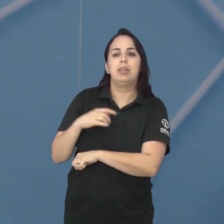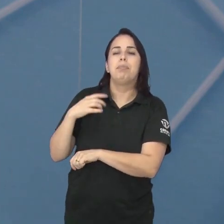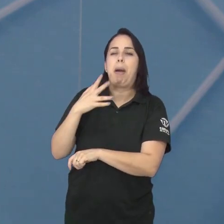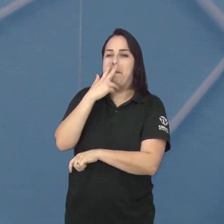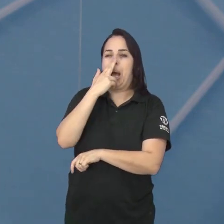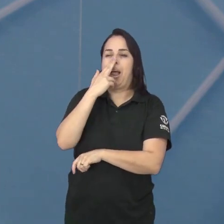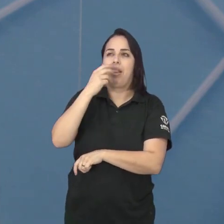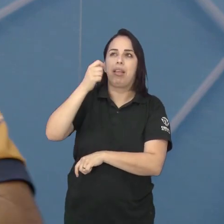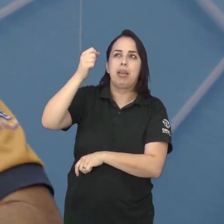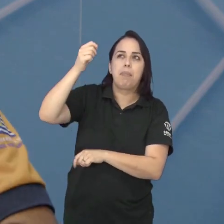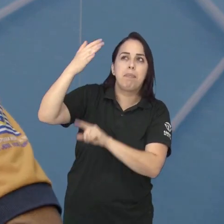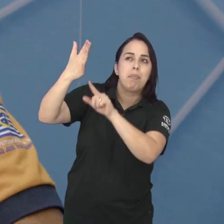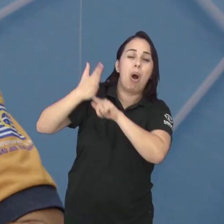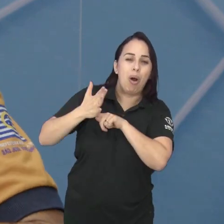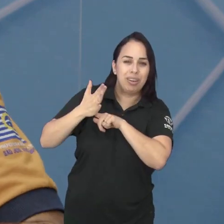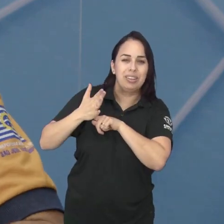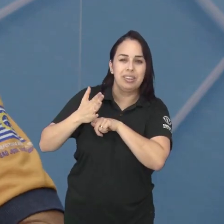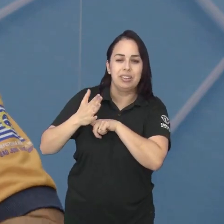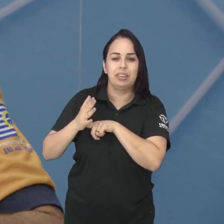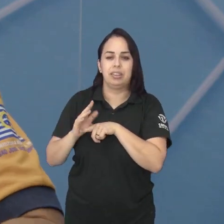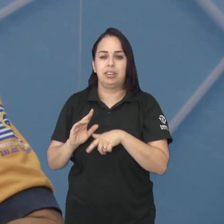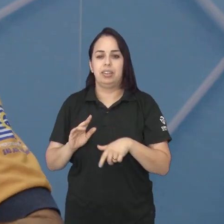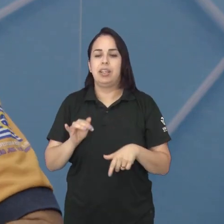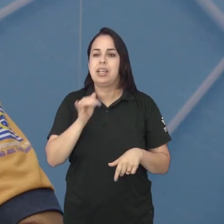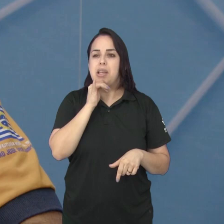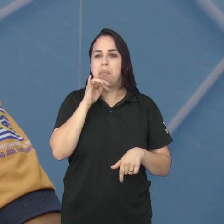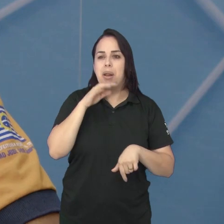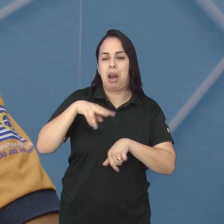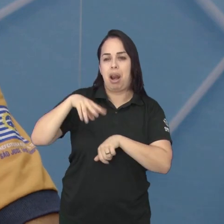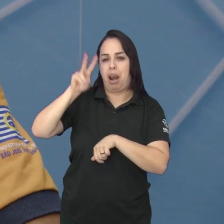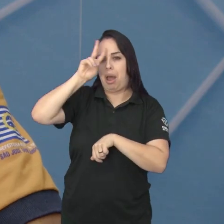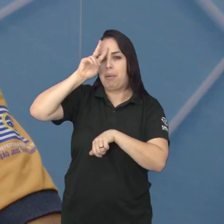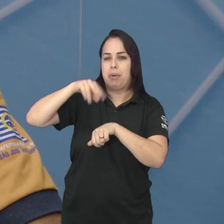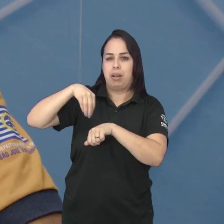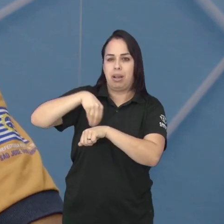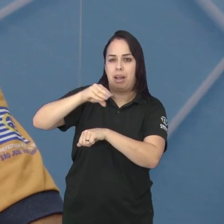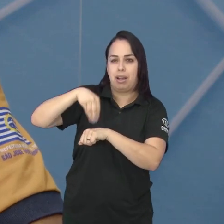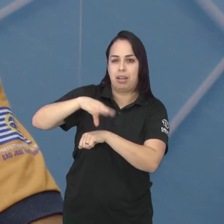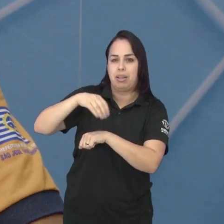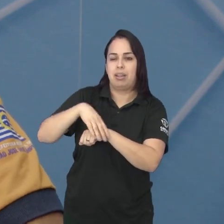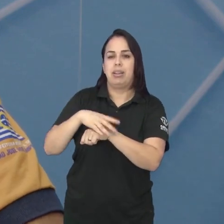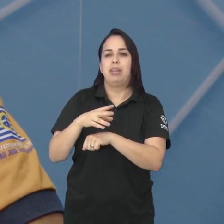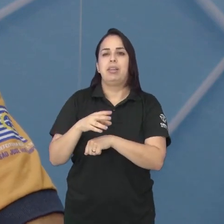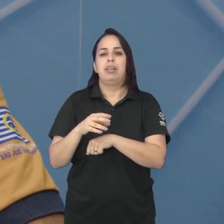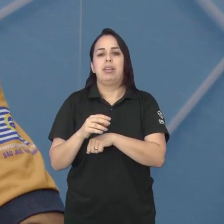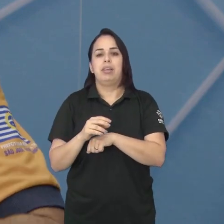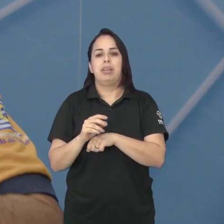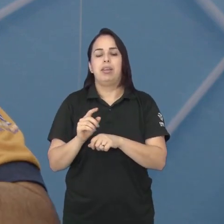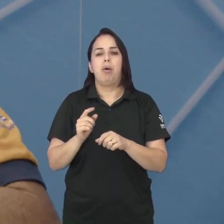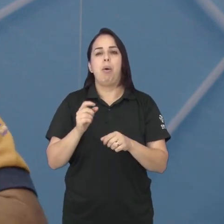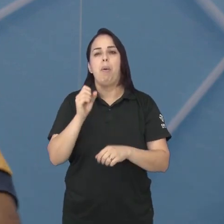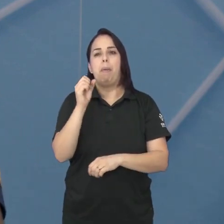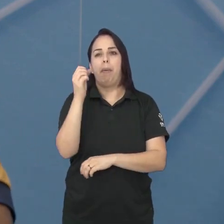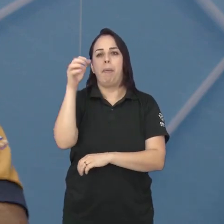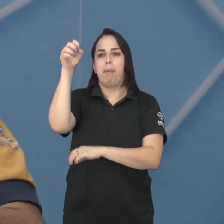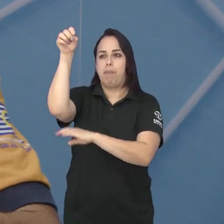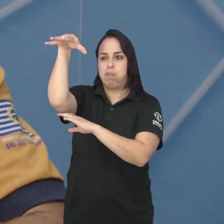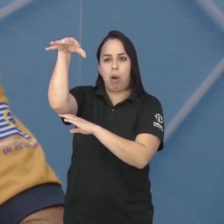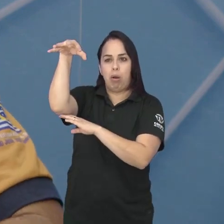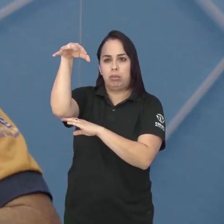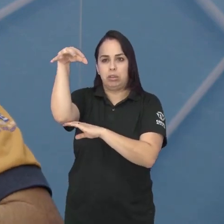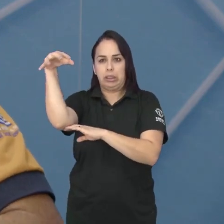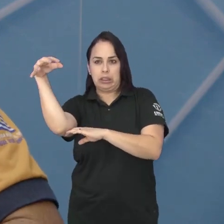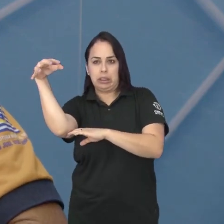a acontecer através de alguns sinais, né, que a gente fala lá, que é sempre aquelas dicas, né, de porta emperrando, um